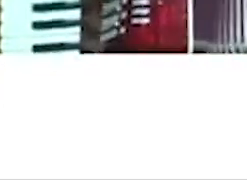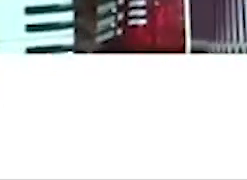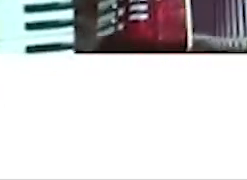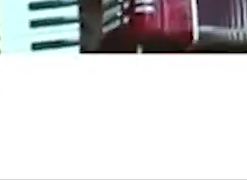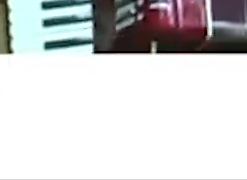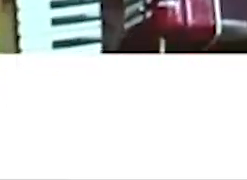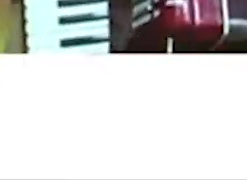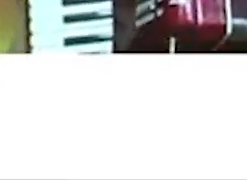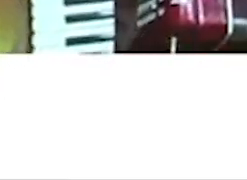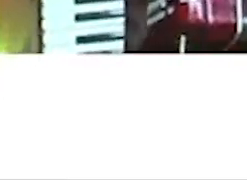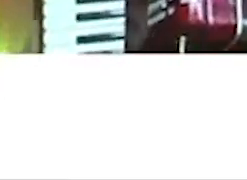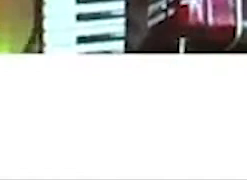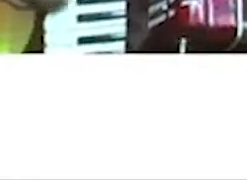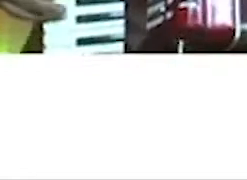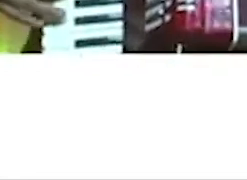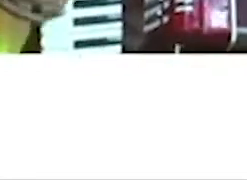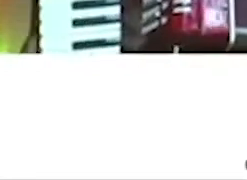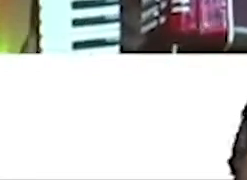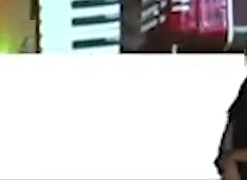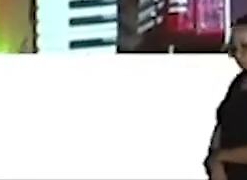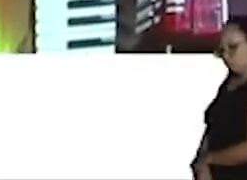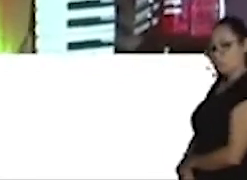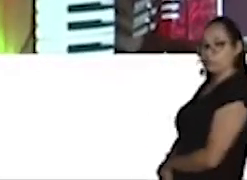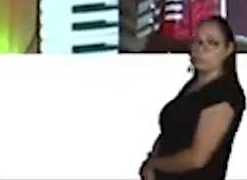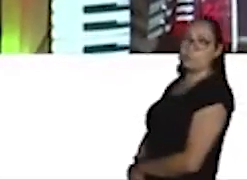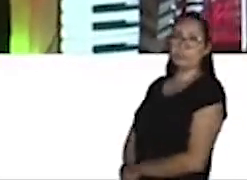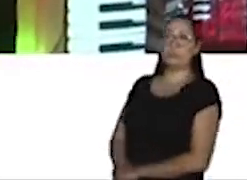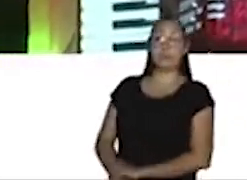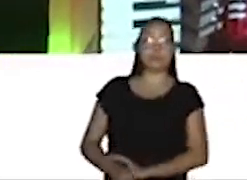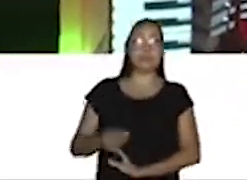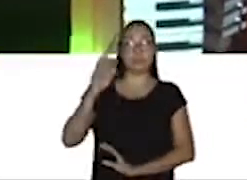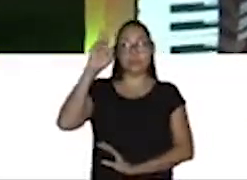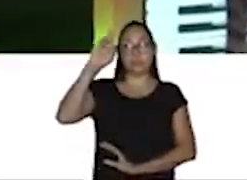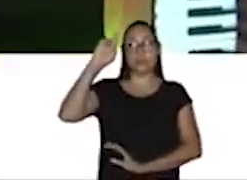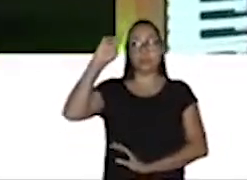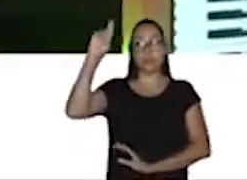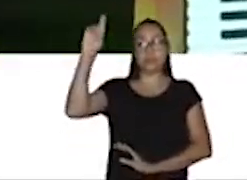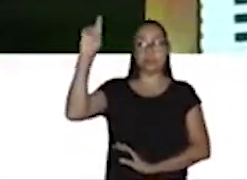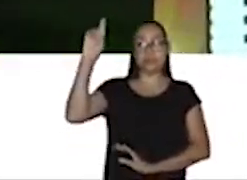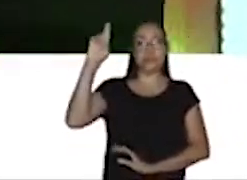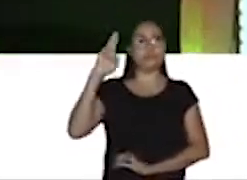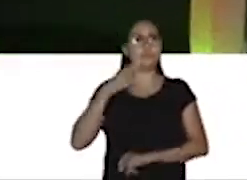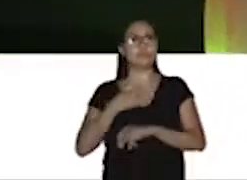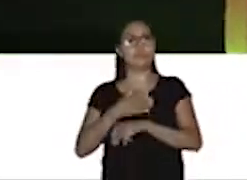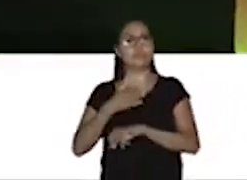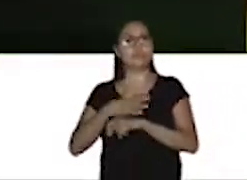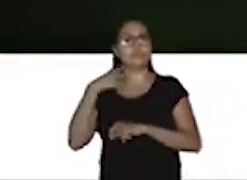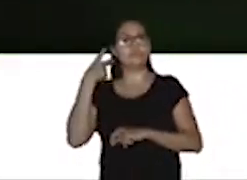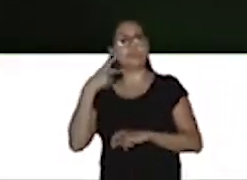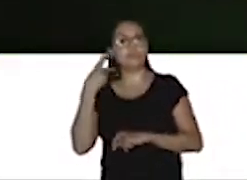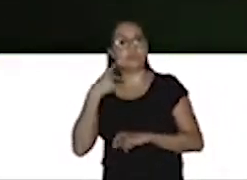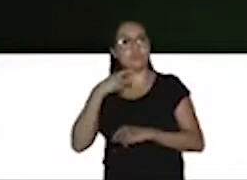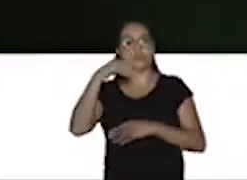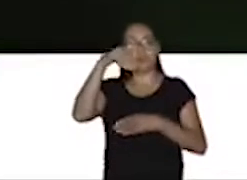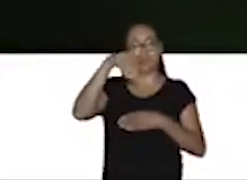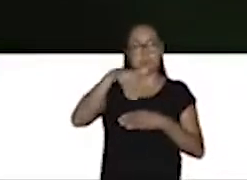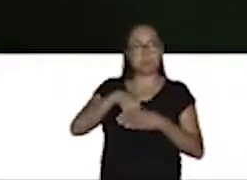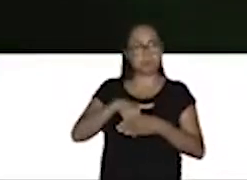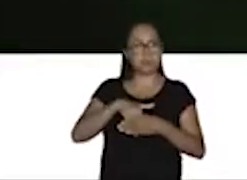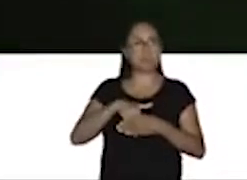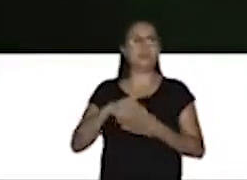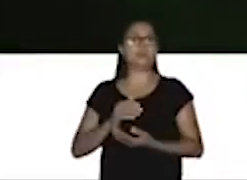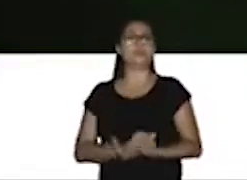O patrão era de uma gente Silva, Dom Silva, muito metido em política, em eleições e qualificações de